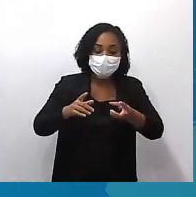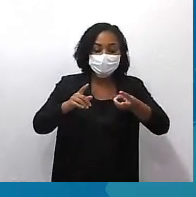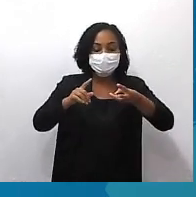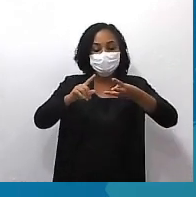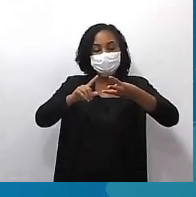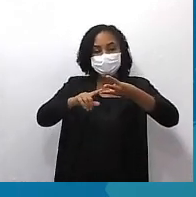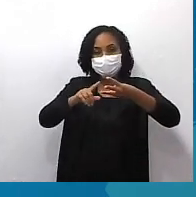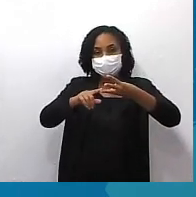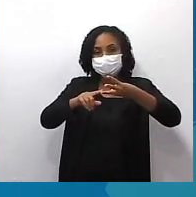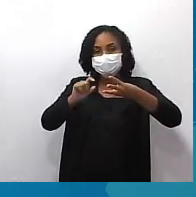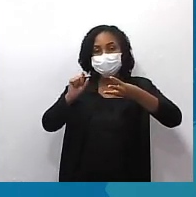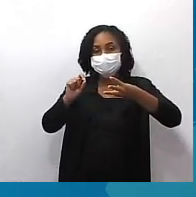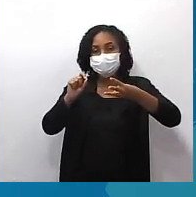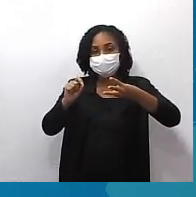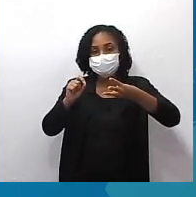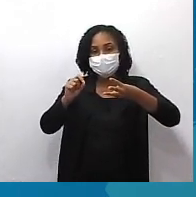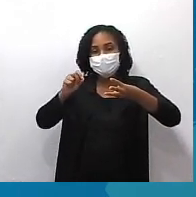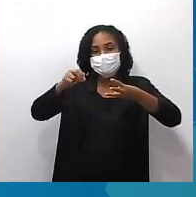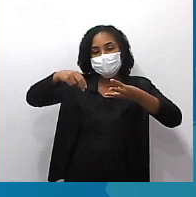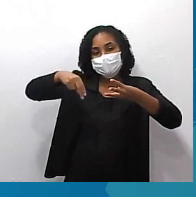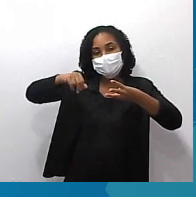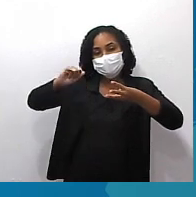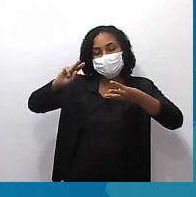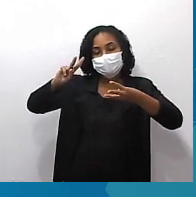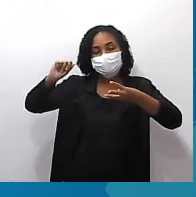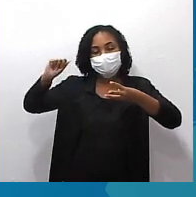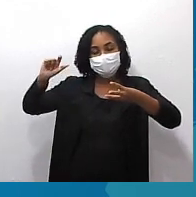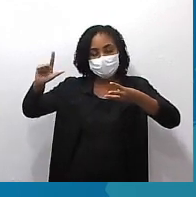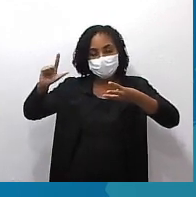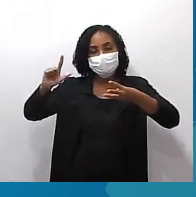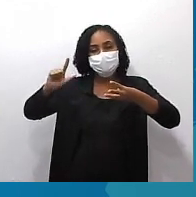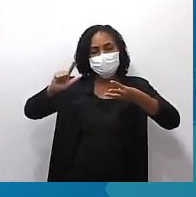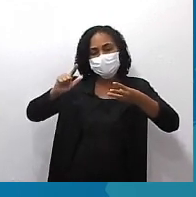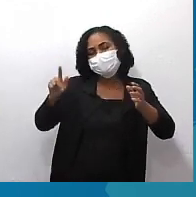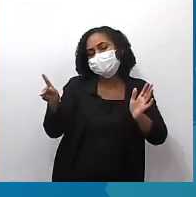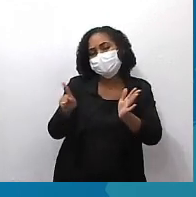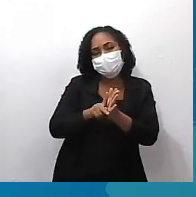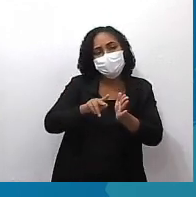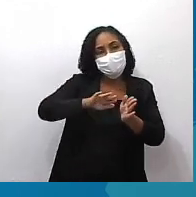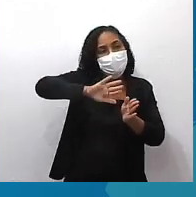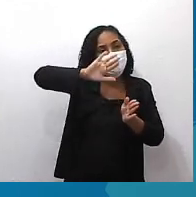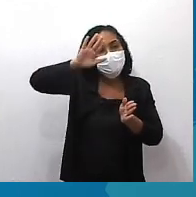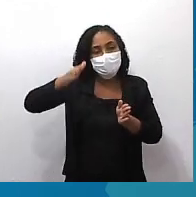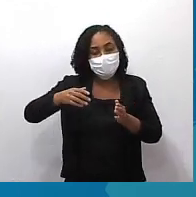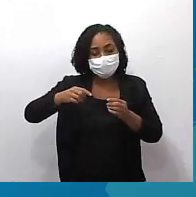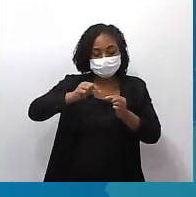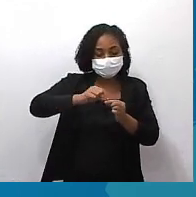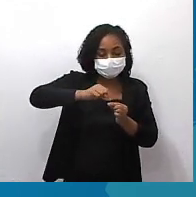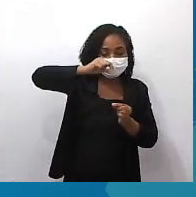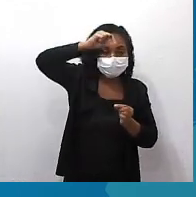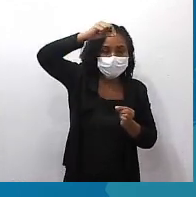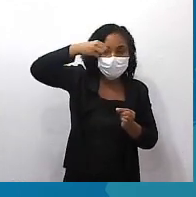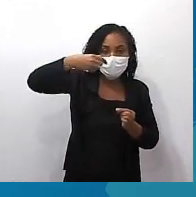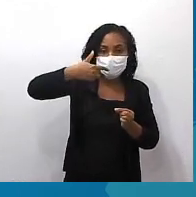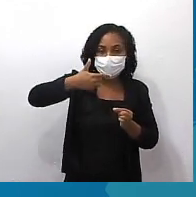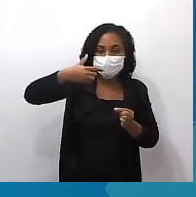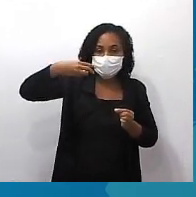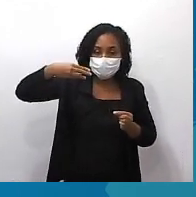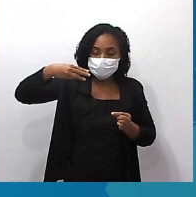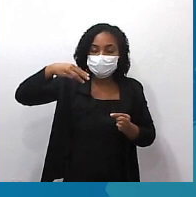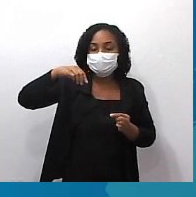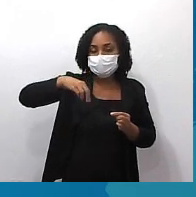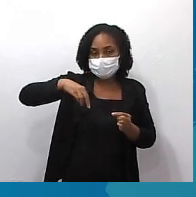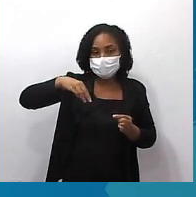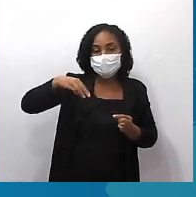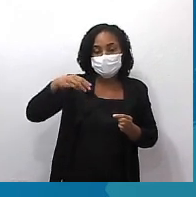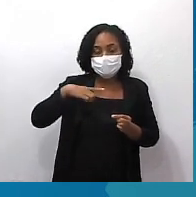fim, a gente vai ter o regime nival, que é aquele onde as regiões mais altas, acima de 2.000 metros de altura, a gente vai ter ali geleiras